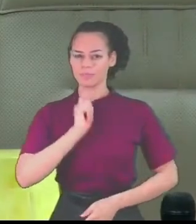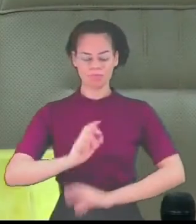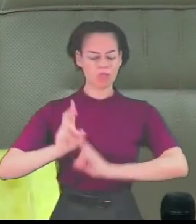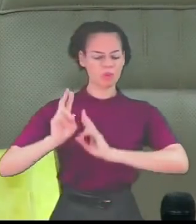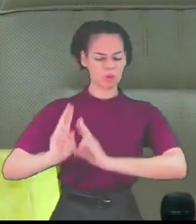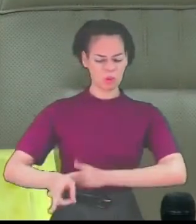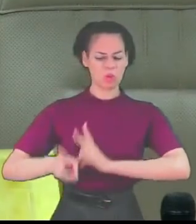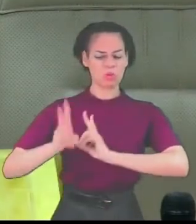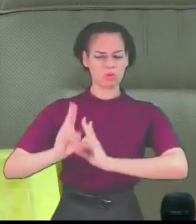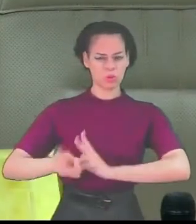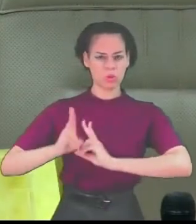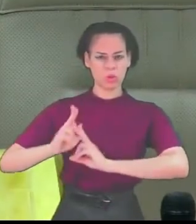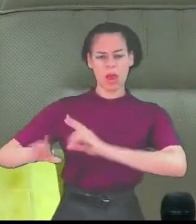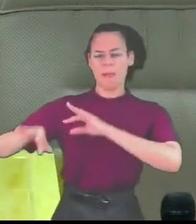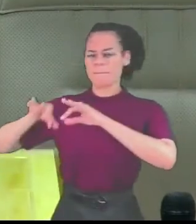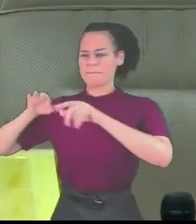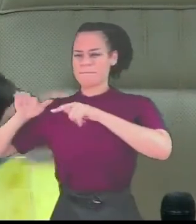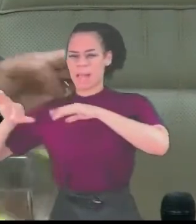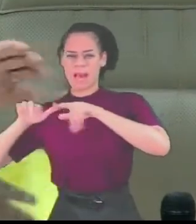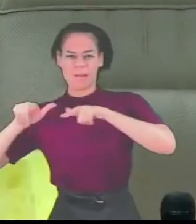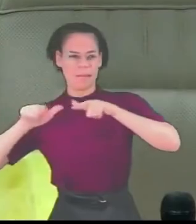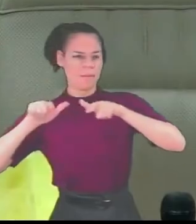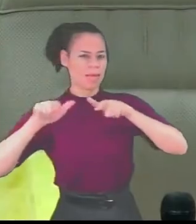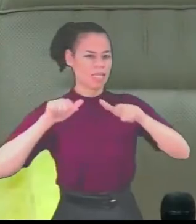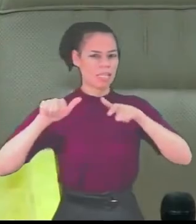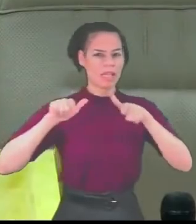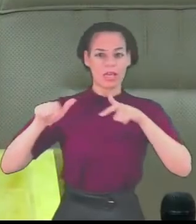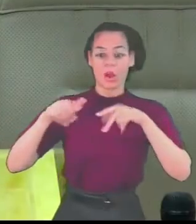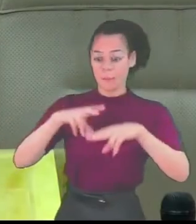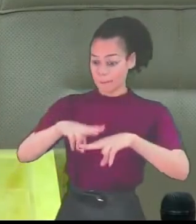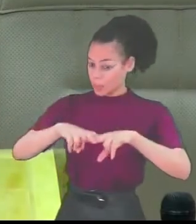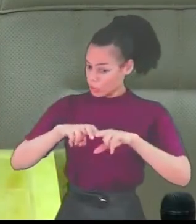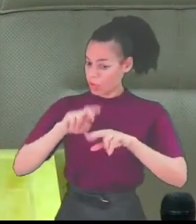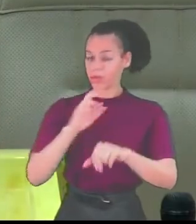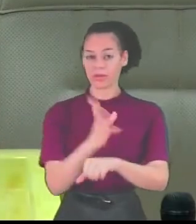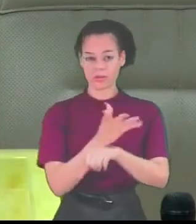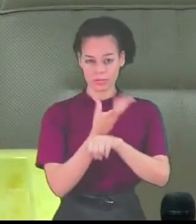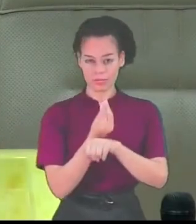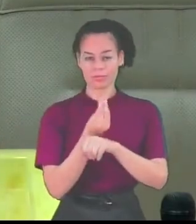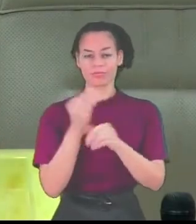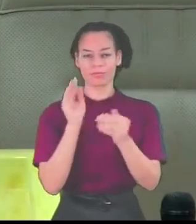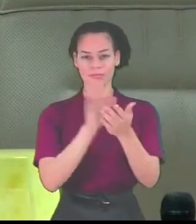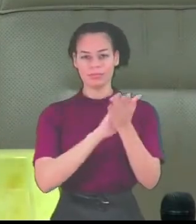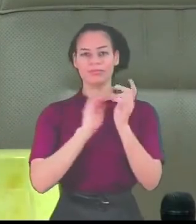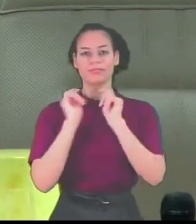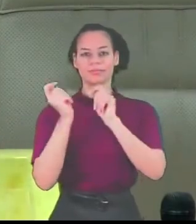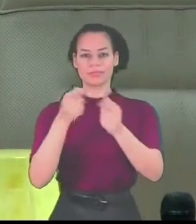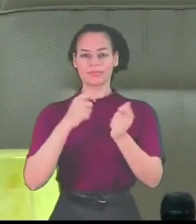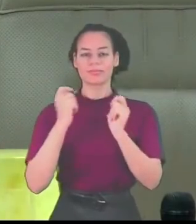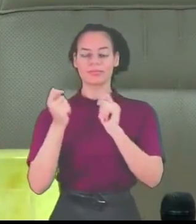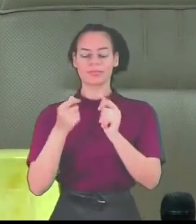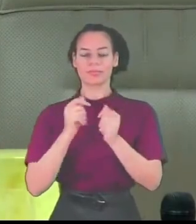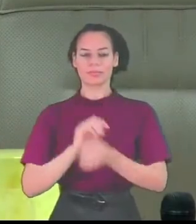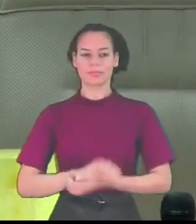Continuará trabalhando pela igreja o aleluia